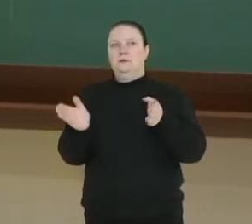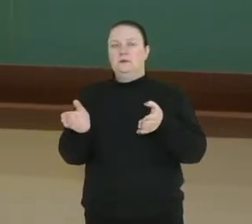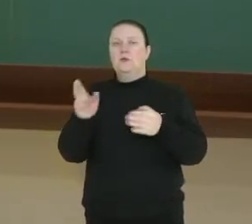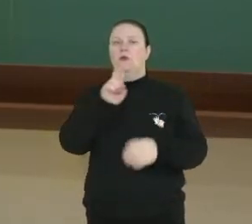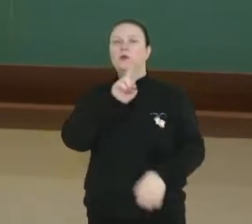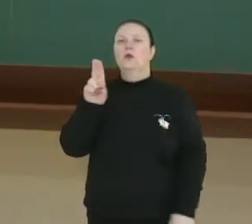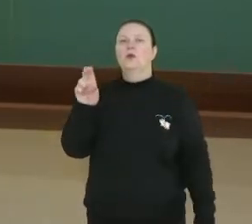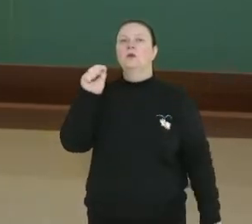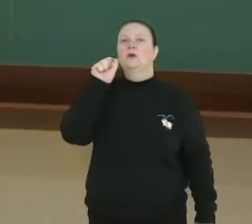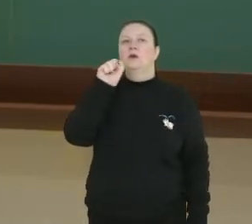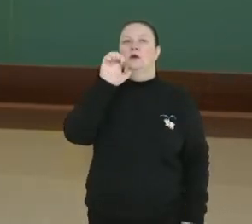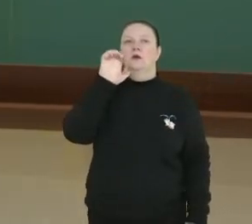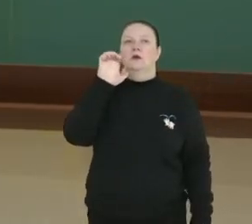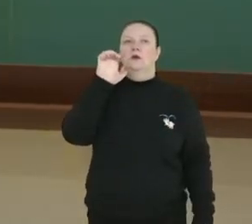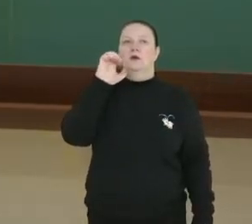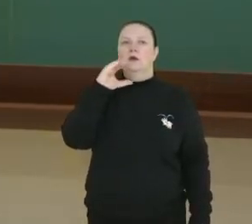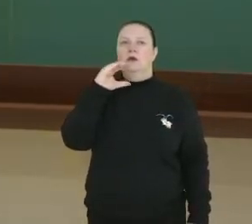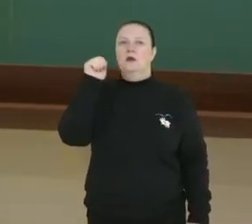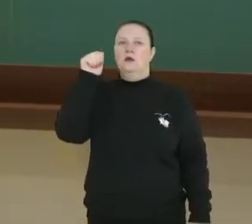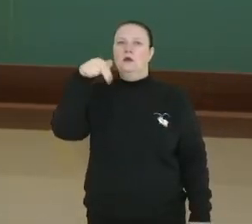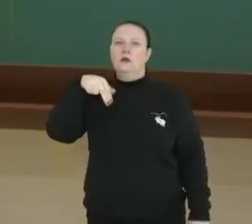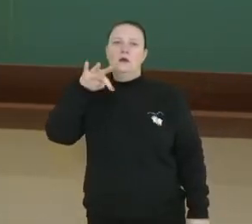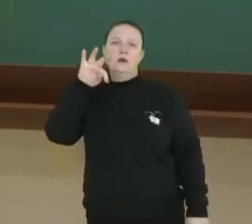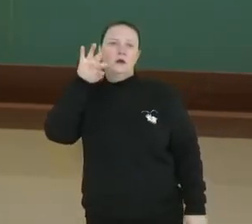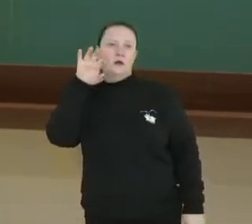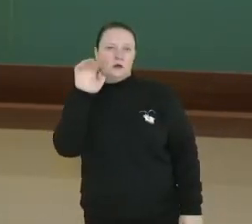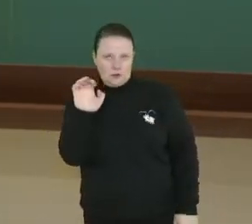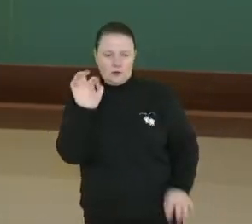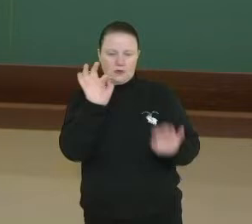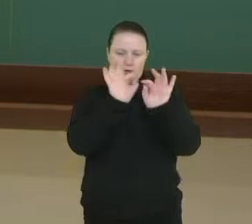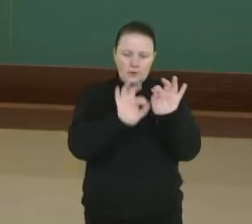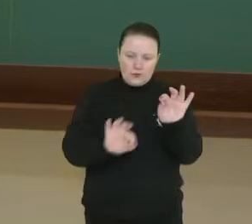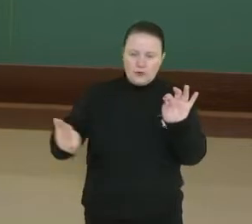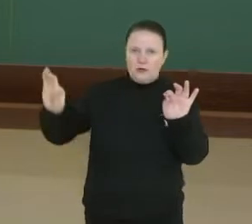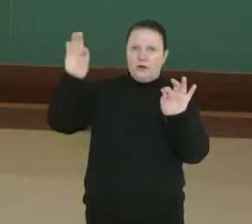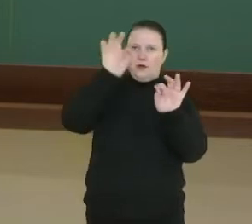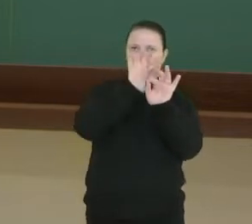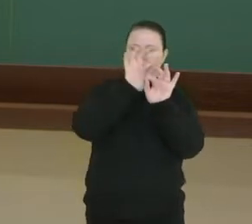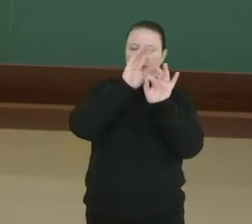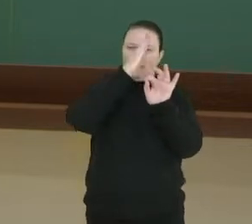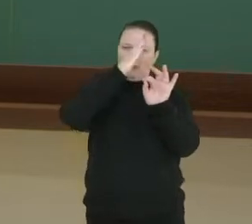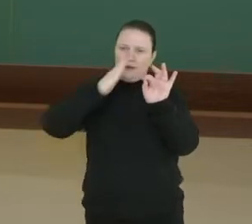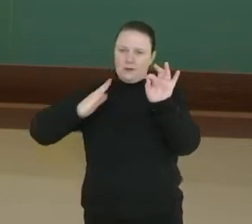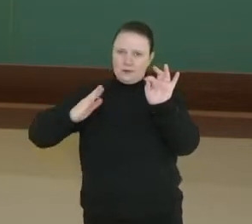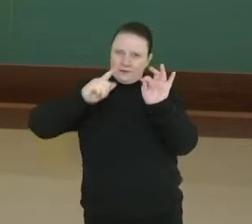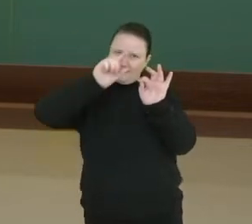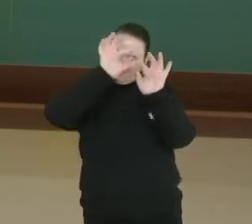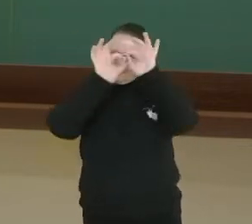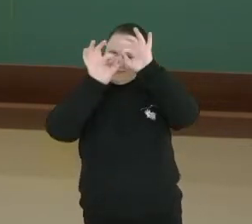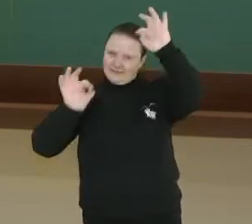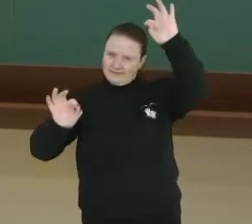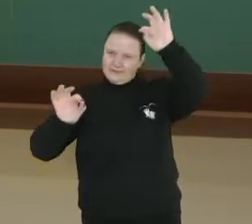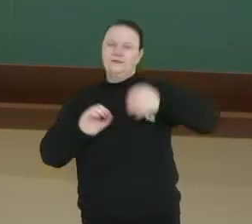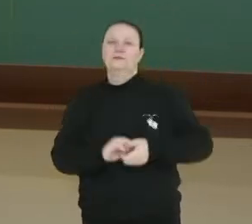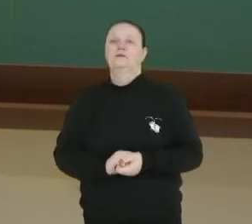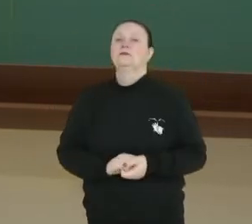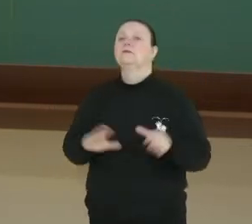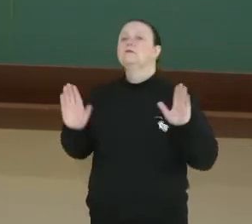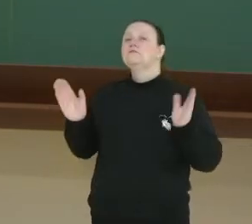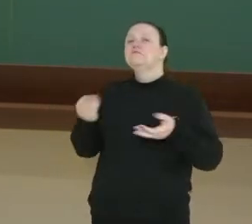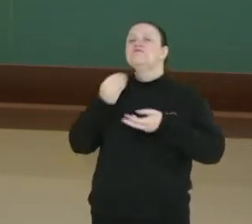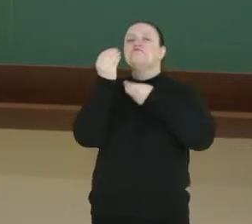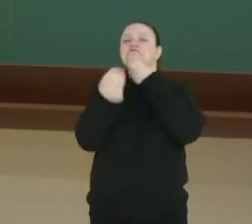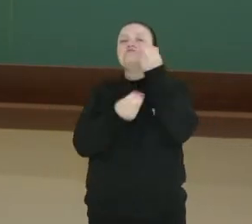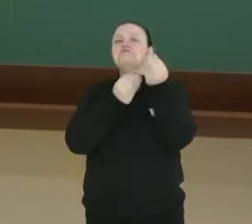dizemos que a reta T é secante à nossa circunferência lambda. Nesse caso, como é que eu vou